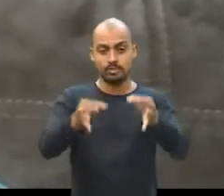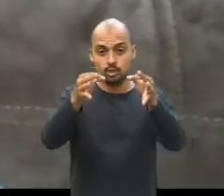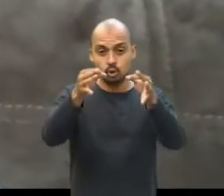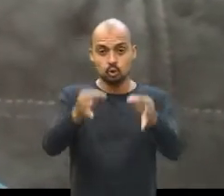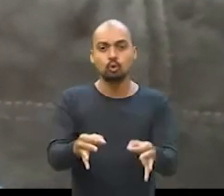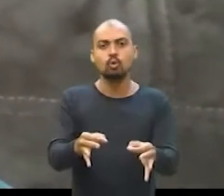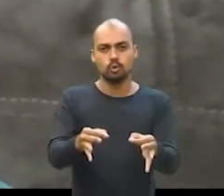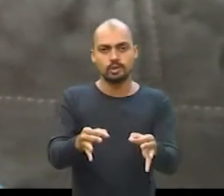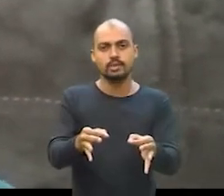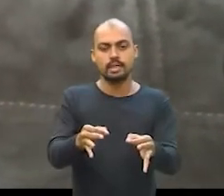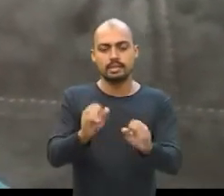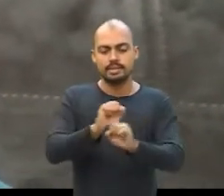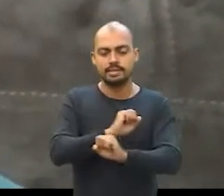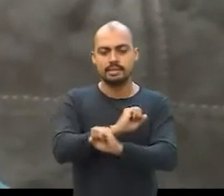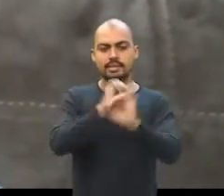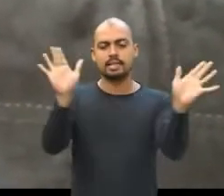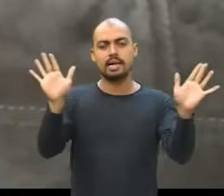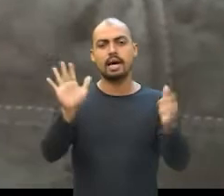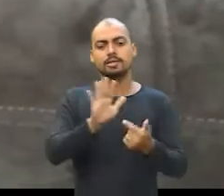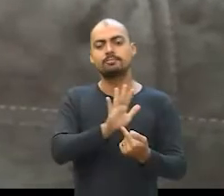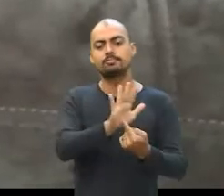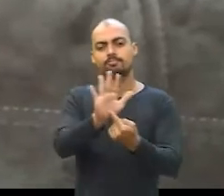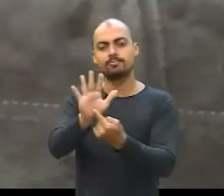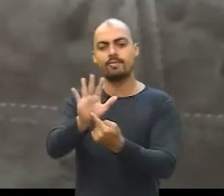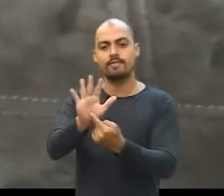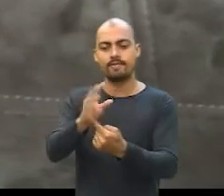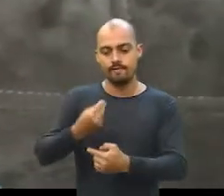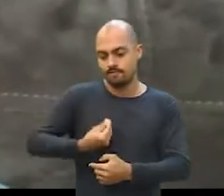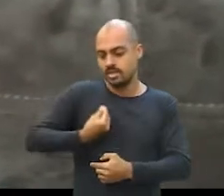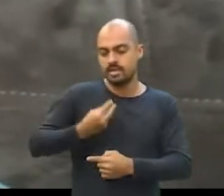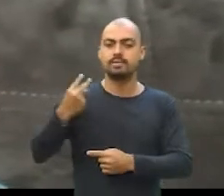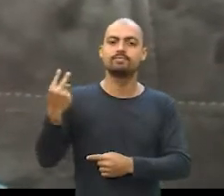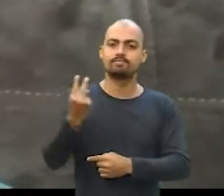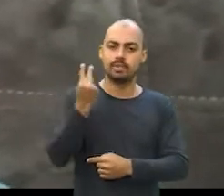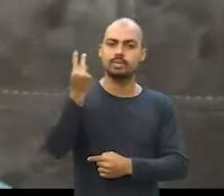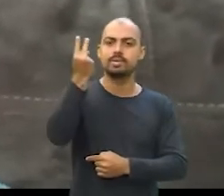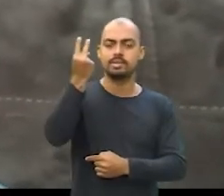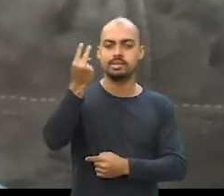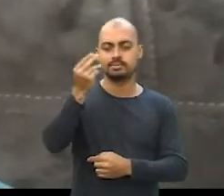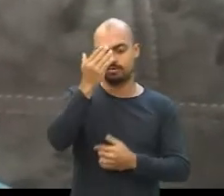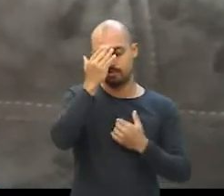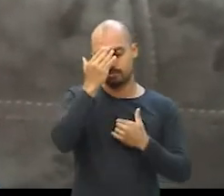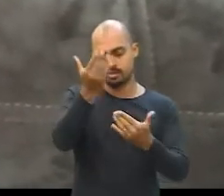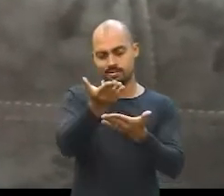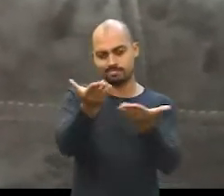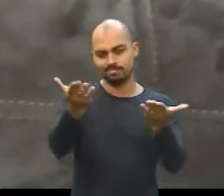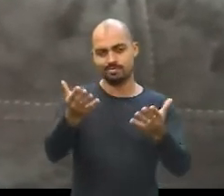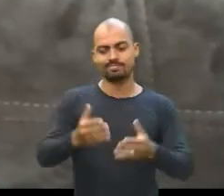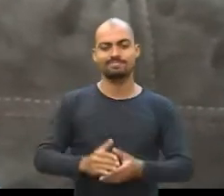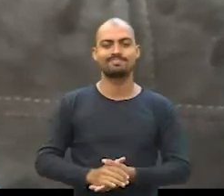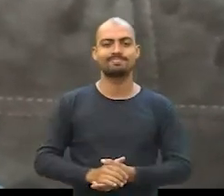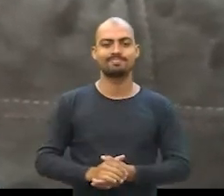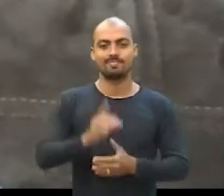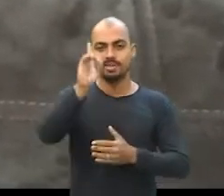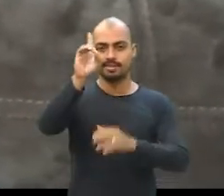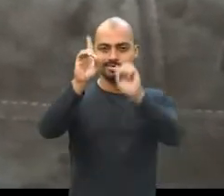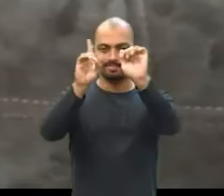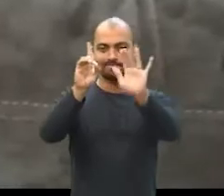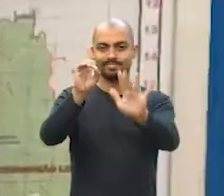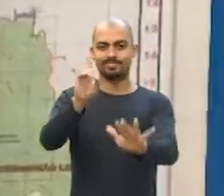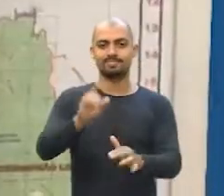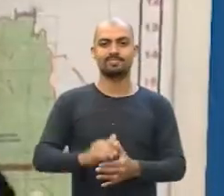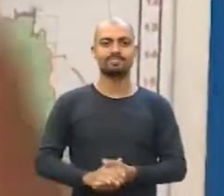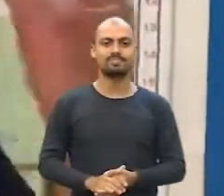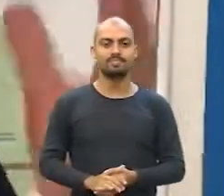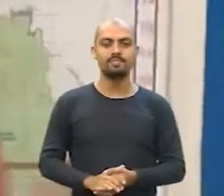justa, com uma gestão mais transparente, uma gestão que valorize a vida do ser humano. Muito obrigado a todos vocês. Deus